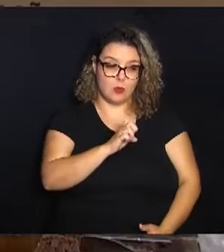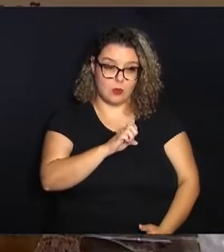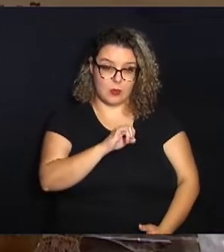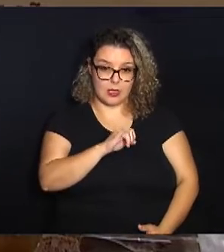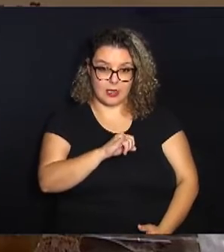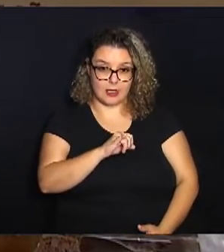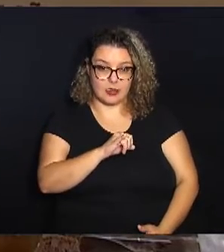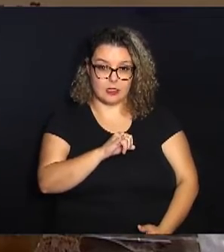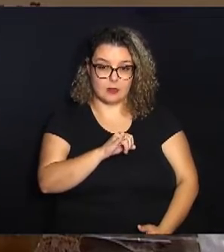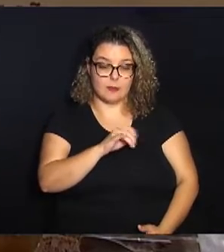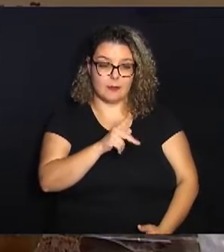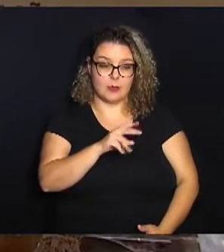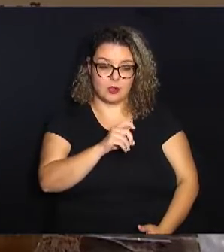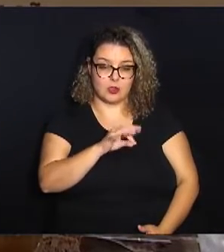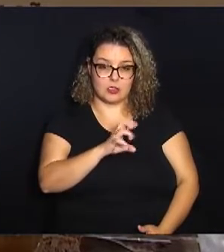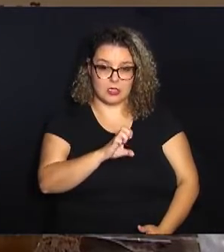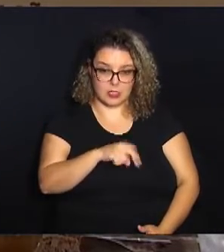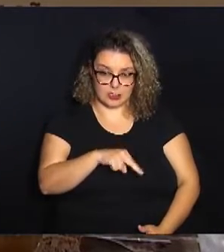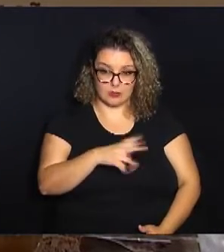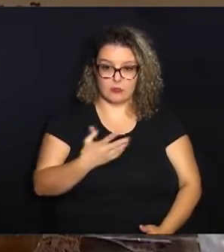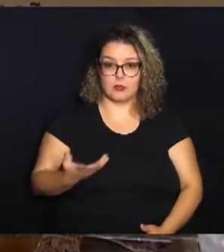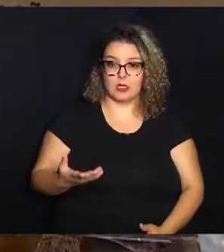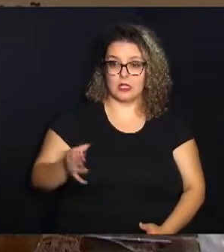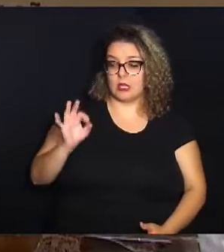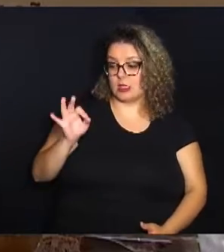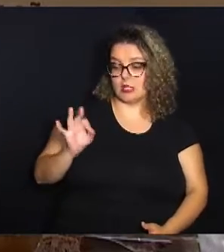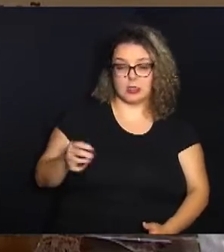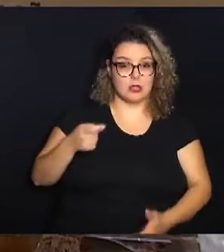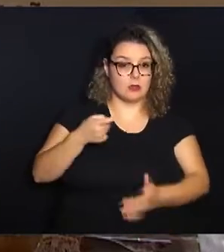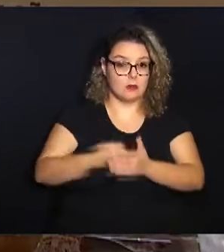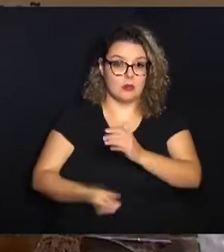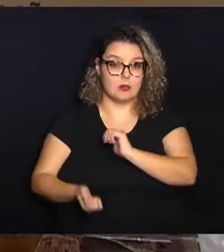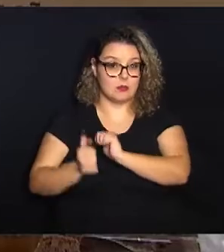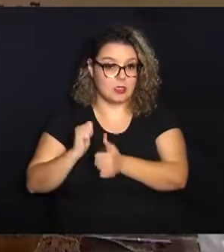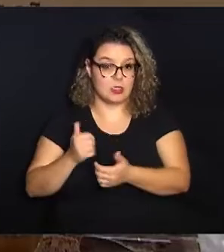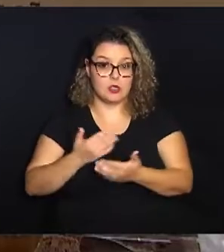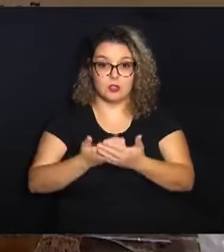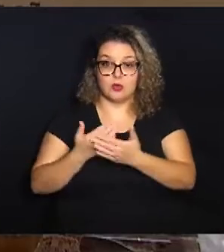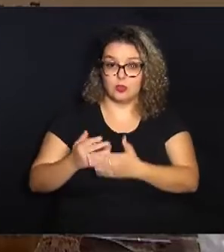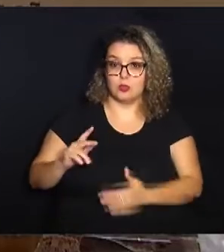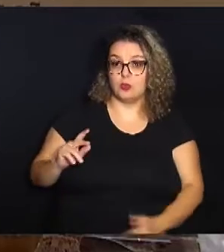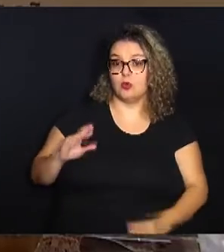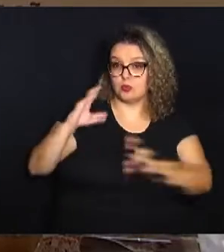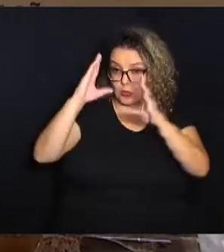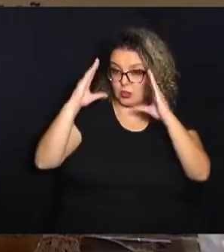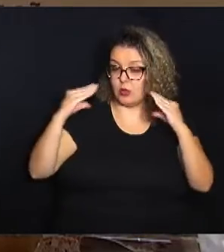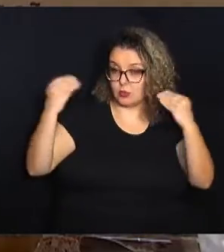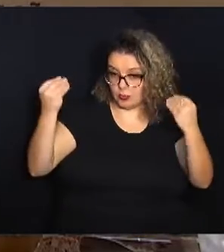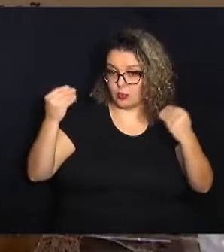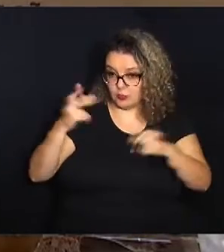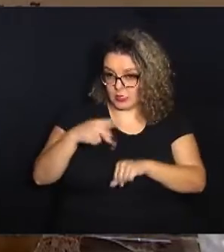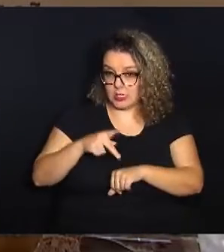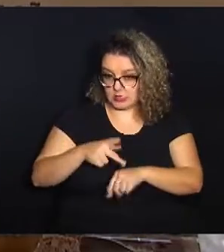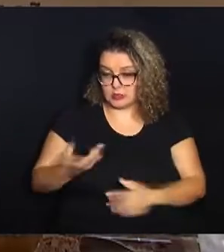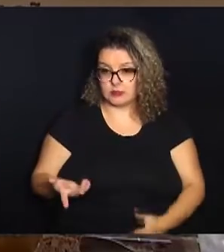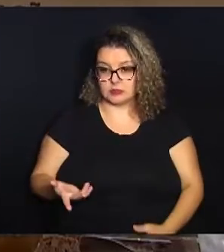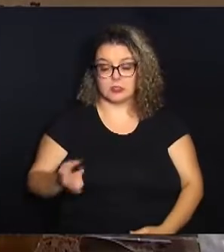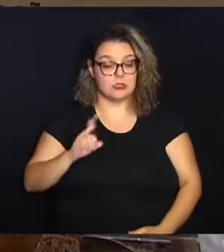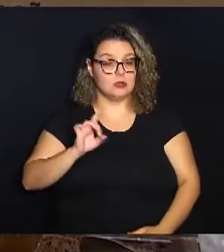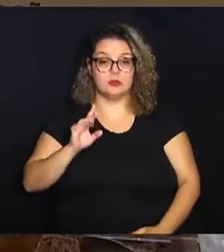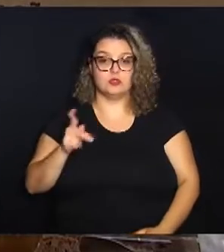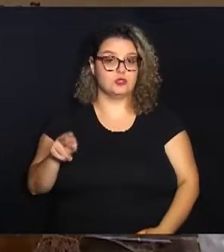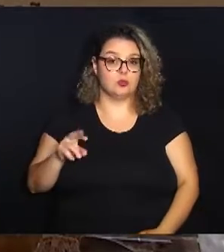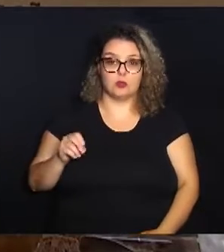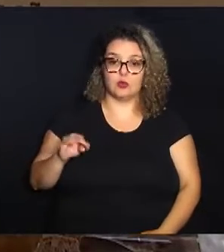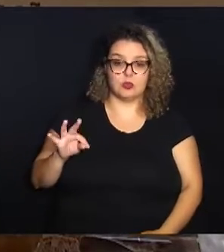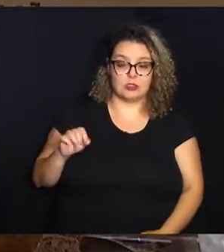né, de nutrientes, taxa de síntese proteica para atletas. Tem estudos na Holanda que demonstram isso. Não é só proteína,